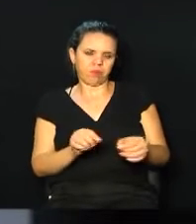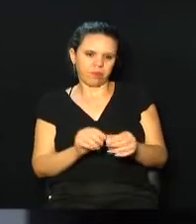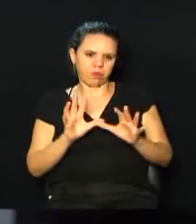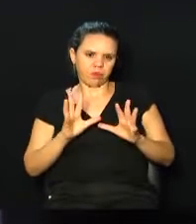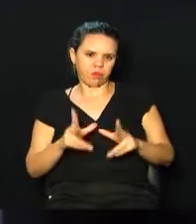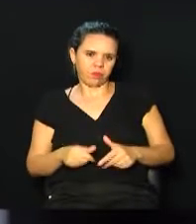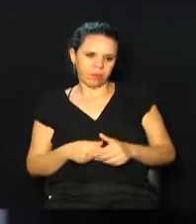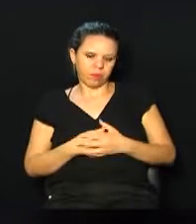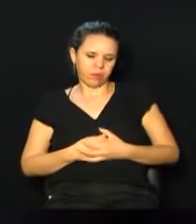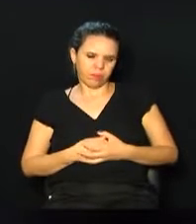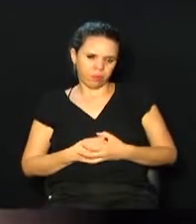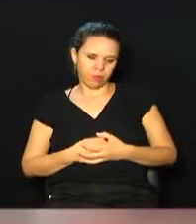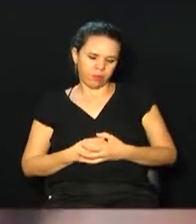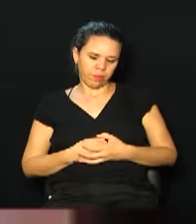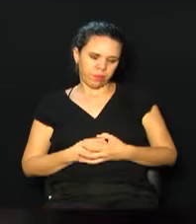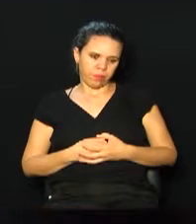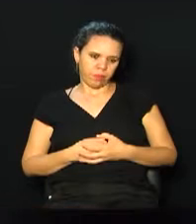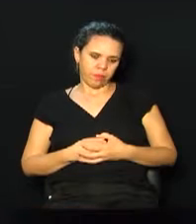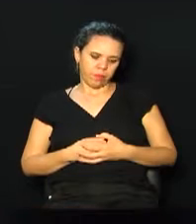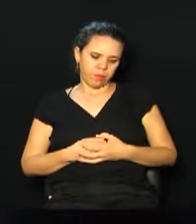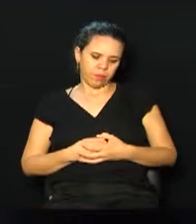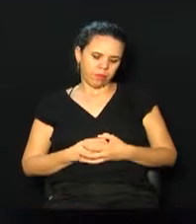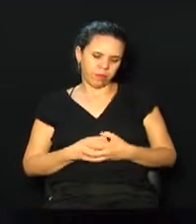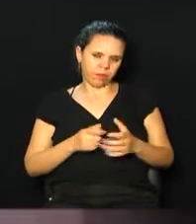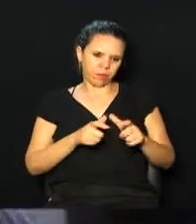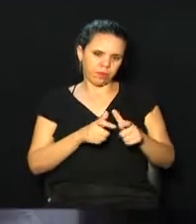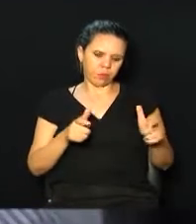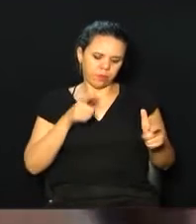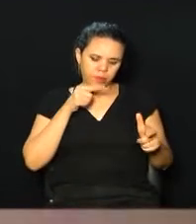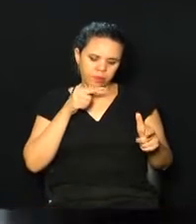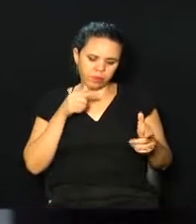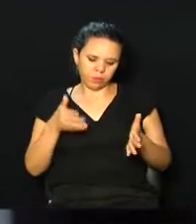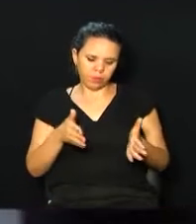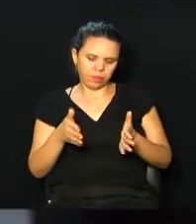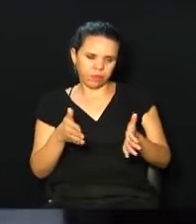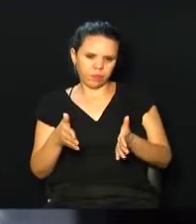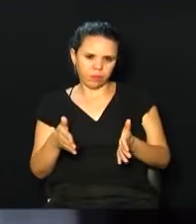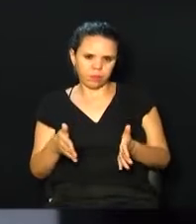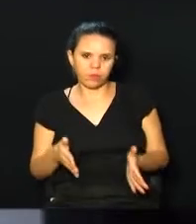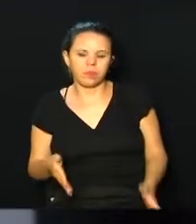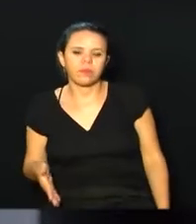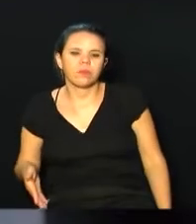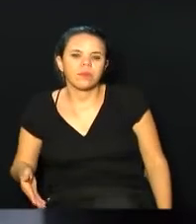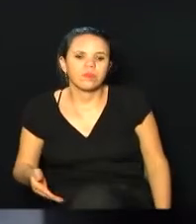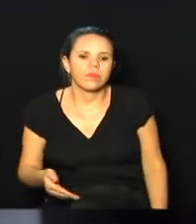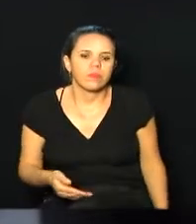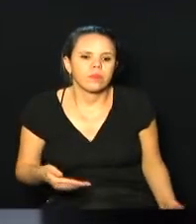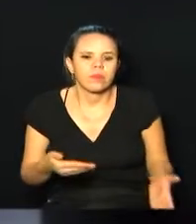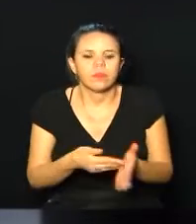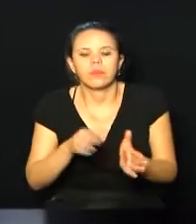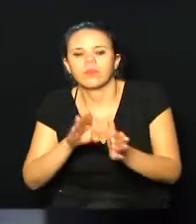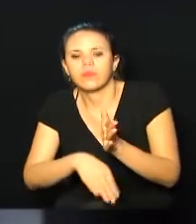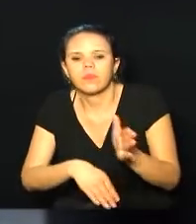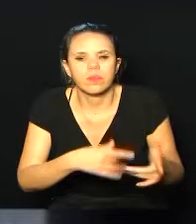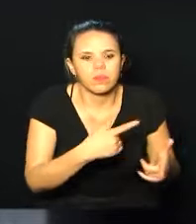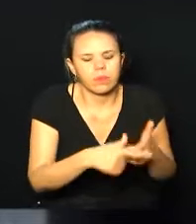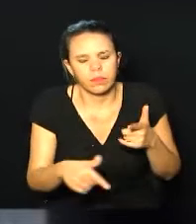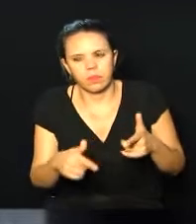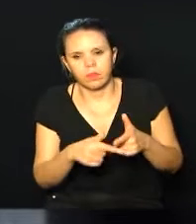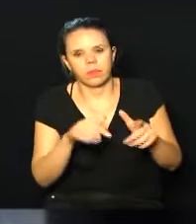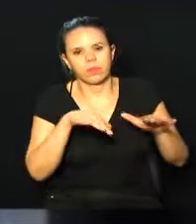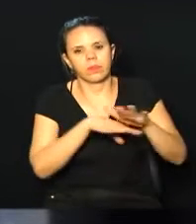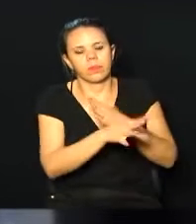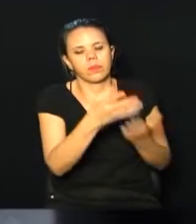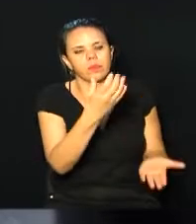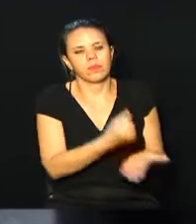limpar. Mas, então, aumentar a calha dos rios, reduzindo, tirando os obstáculos. E o outro é o armazenamento